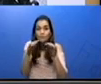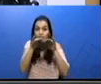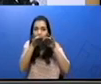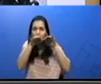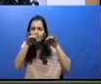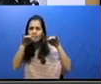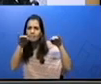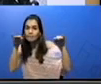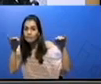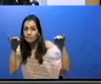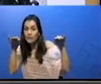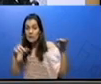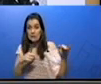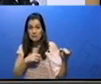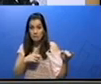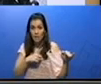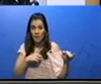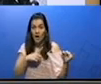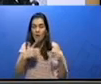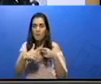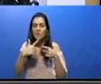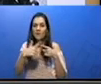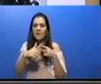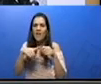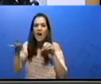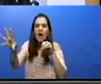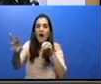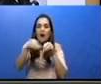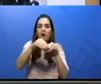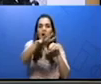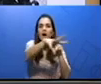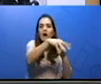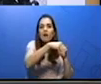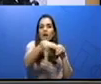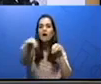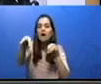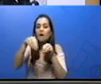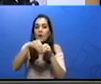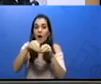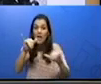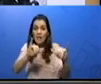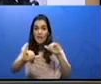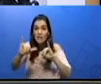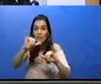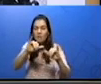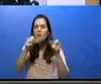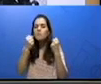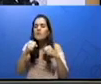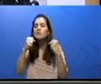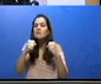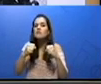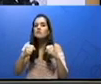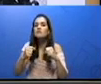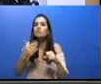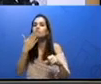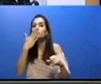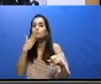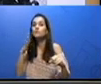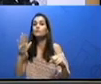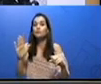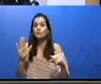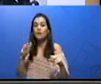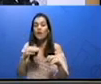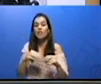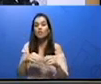isso ocorre, significa que a composição química de uma substância ela deve ser estabelecida em uma relação fixa